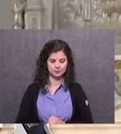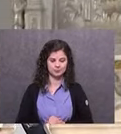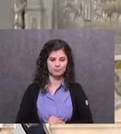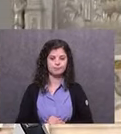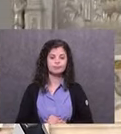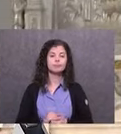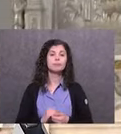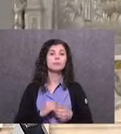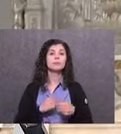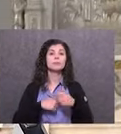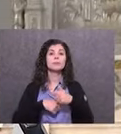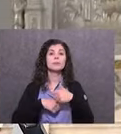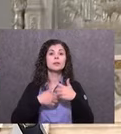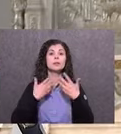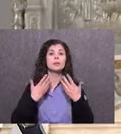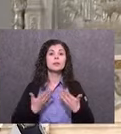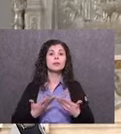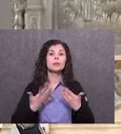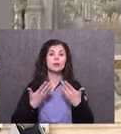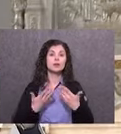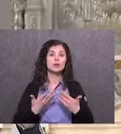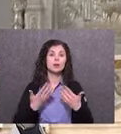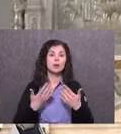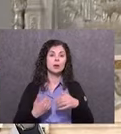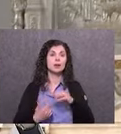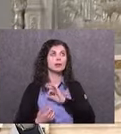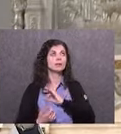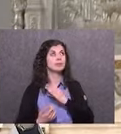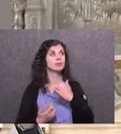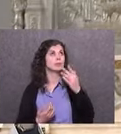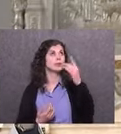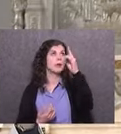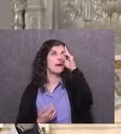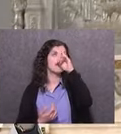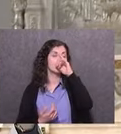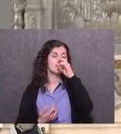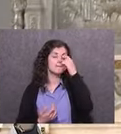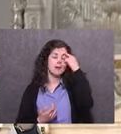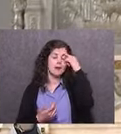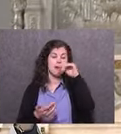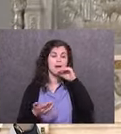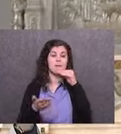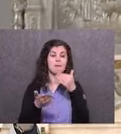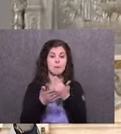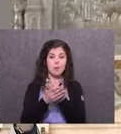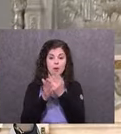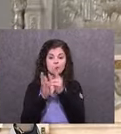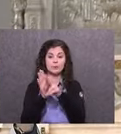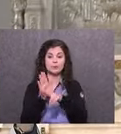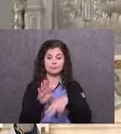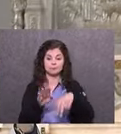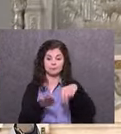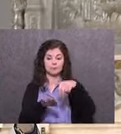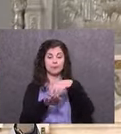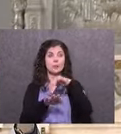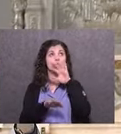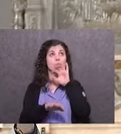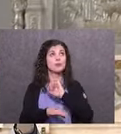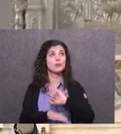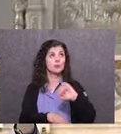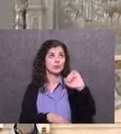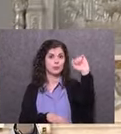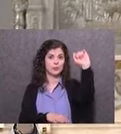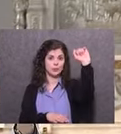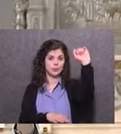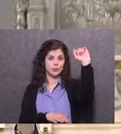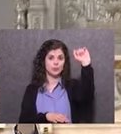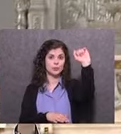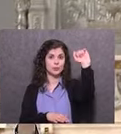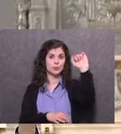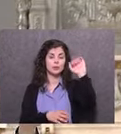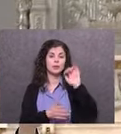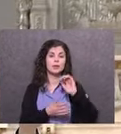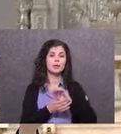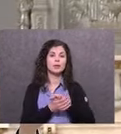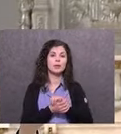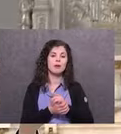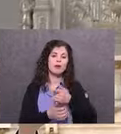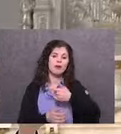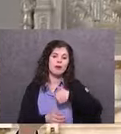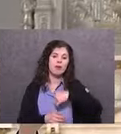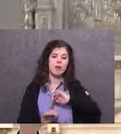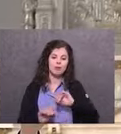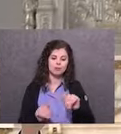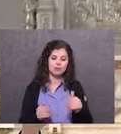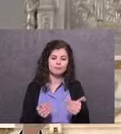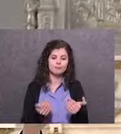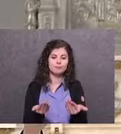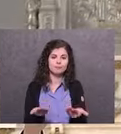Celebrando agora, Senhor, o memorial da morte e ressurreição de vosso Filho, nós vos oferecemos